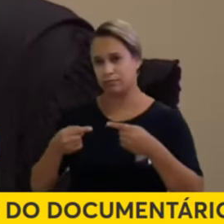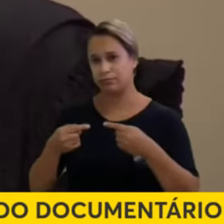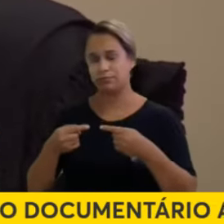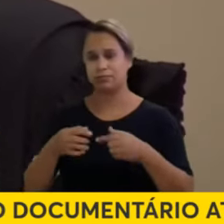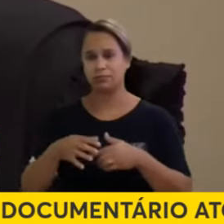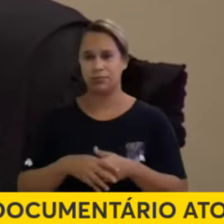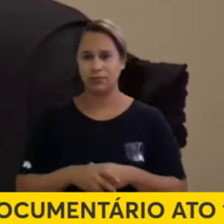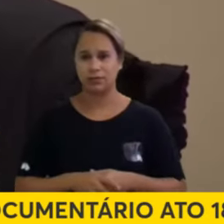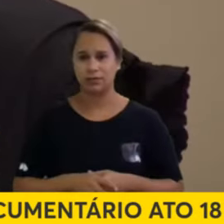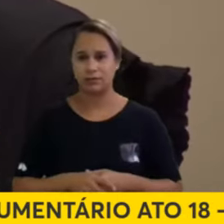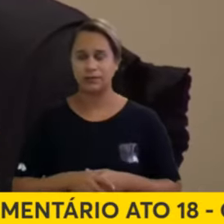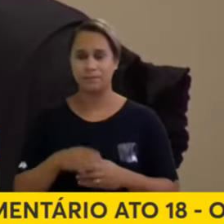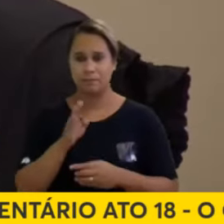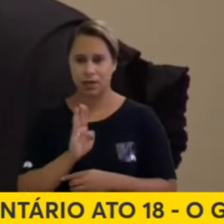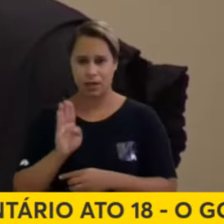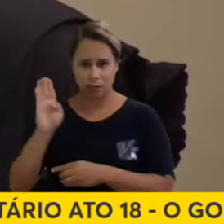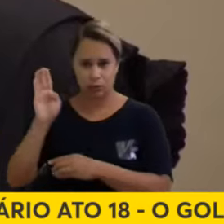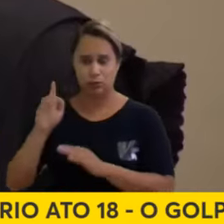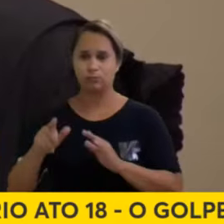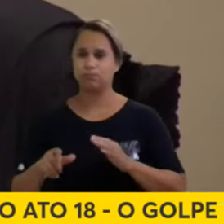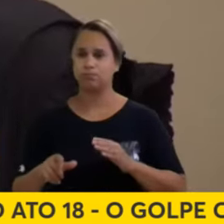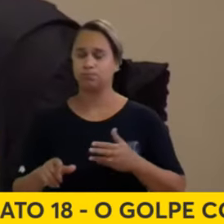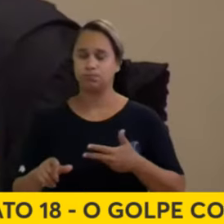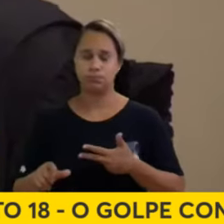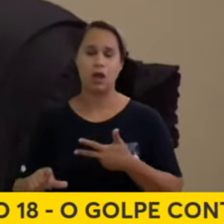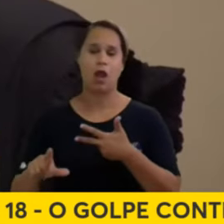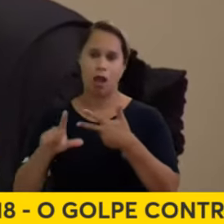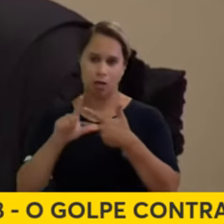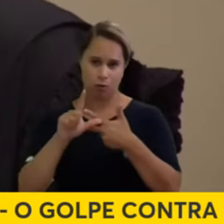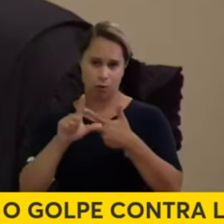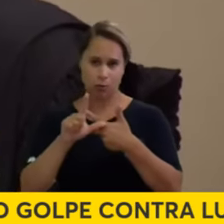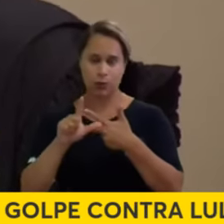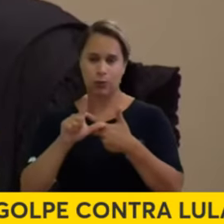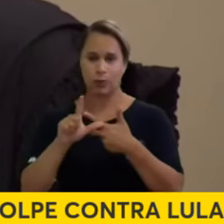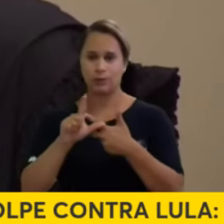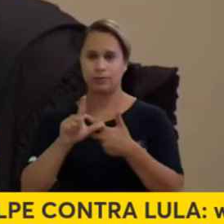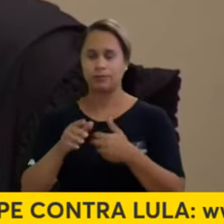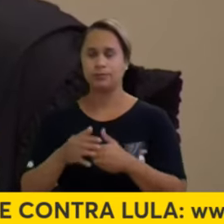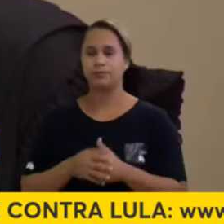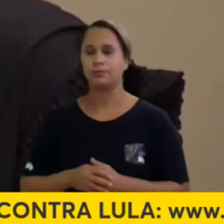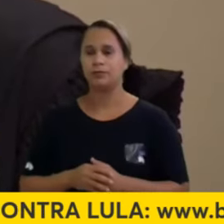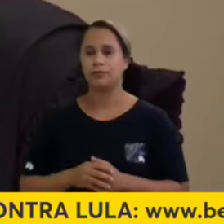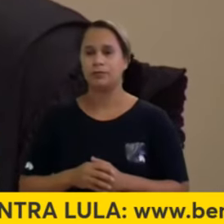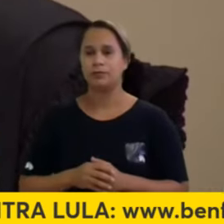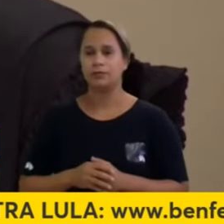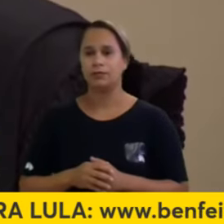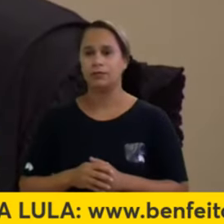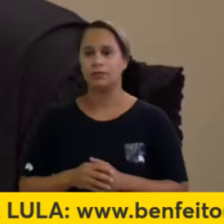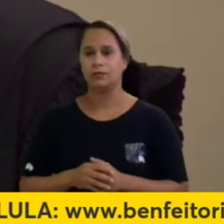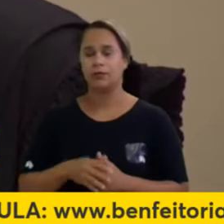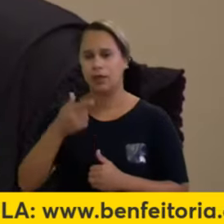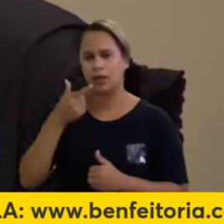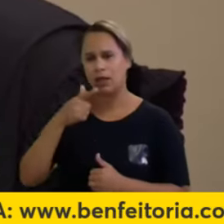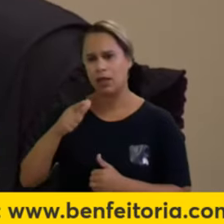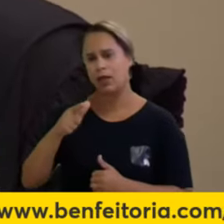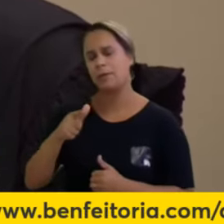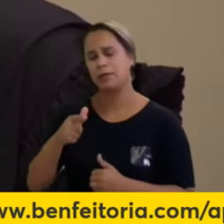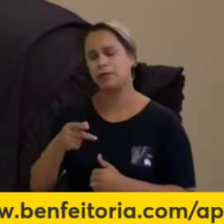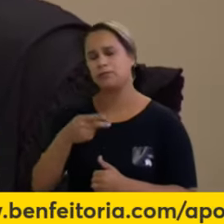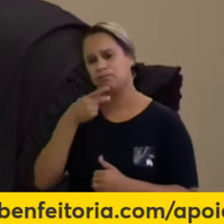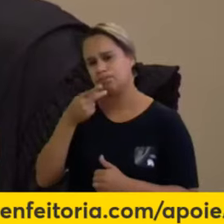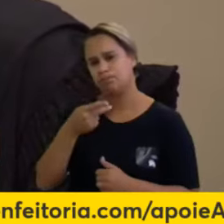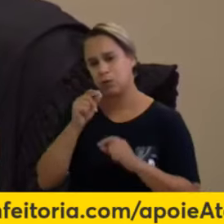se tem a candidatura ao legislativo cumpre ter nesse ponto Presidente circunstância que repito na frase e novidá preponderância